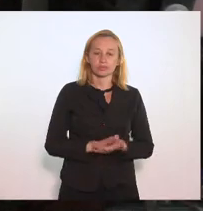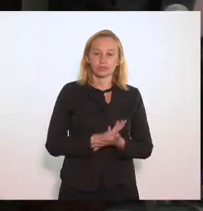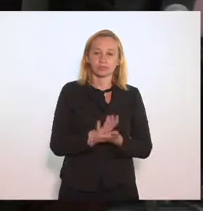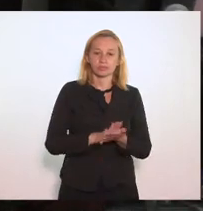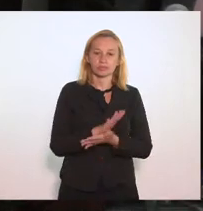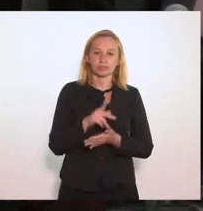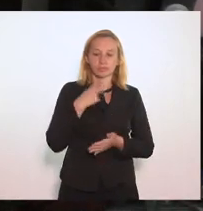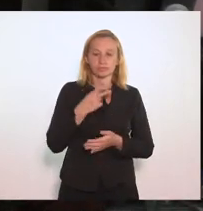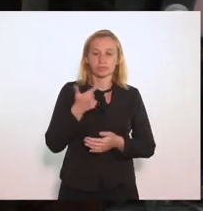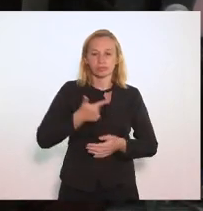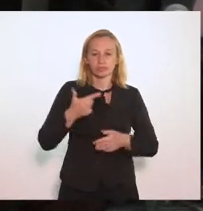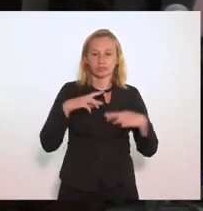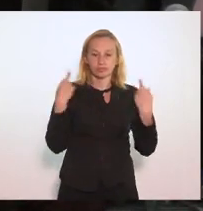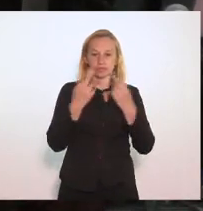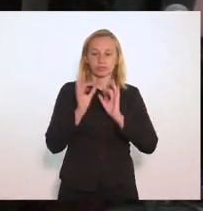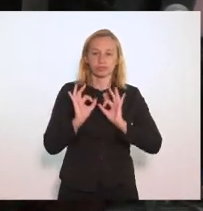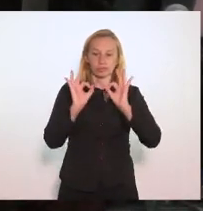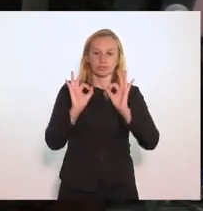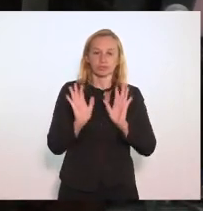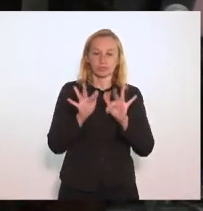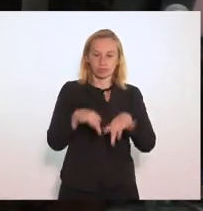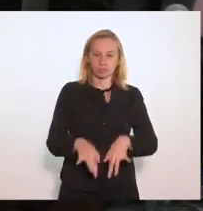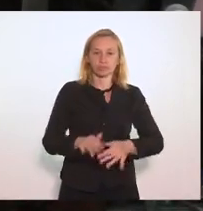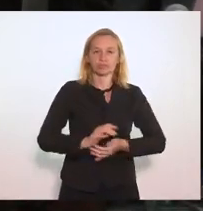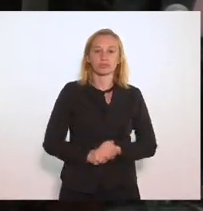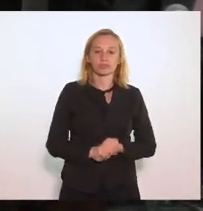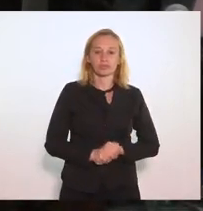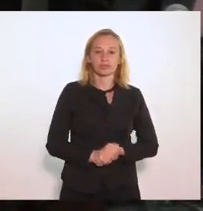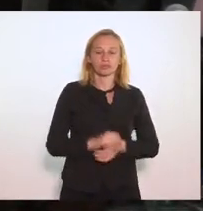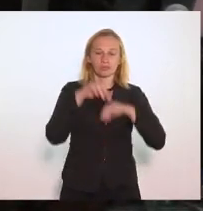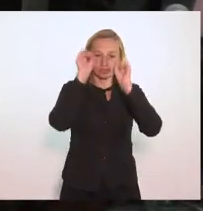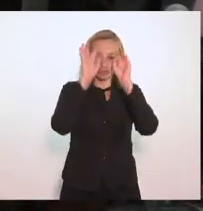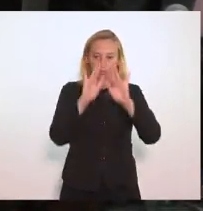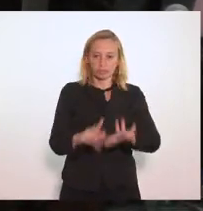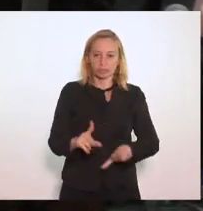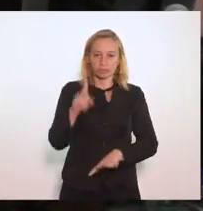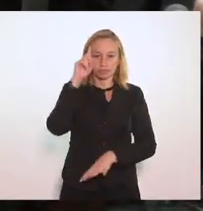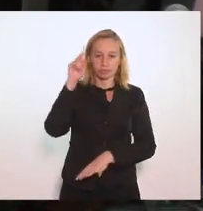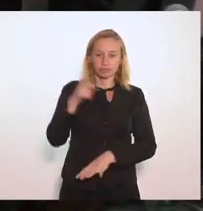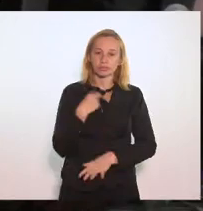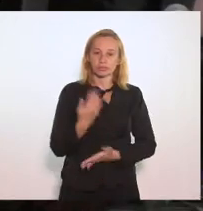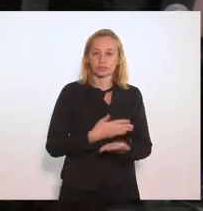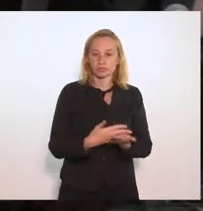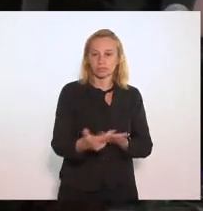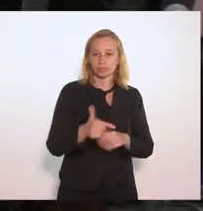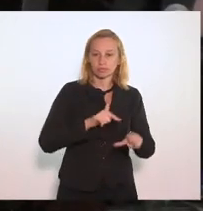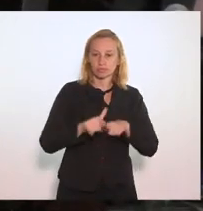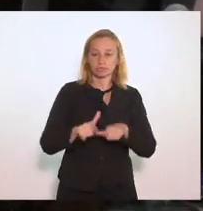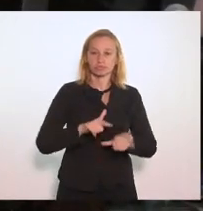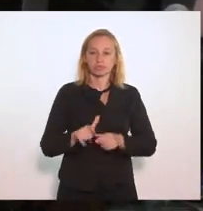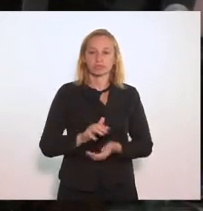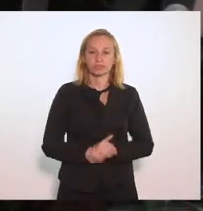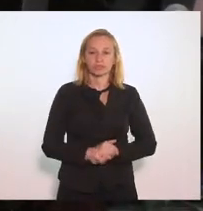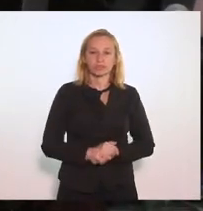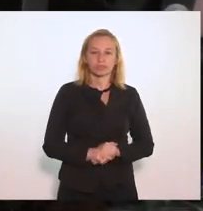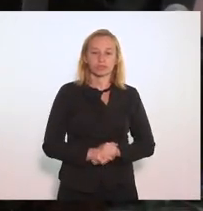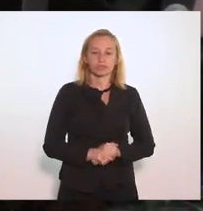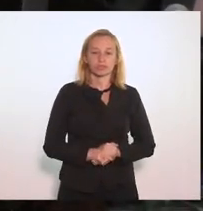mais a tratar na segunda sessão extraordinária, mesmo está encerrada Havendo um número legal sobre a proteção de Deus, iniciamos os nossos trabalhos Está